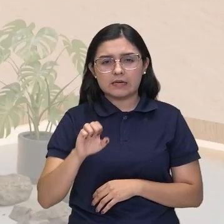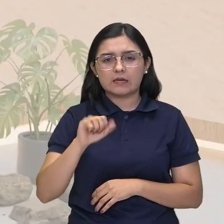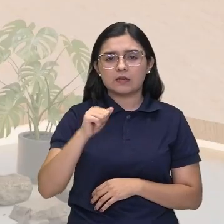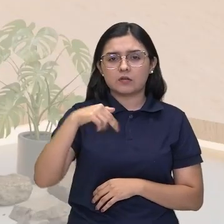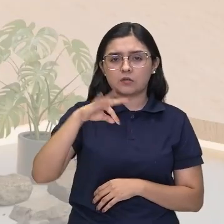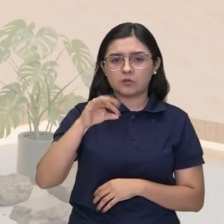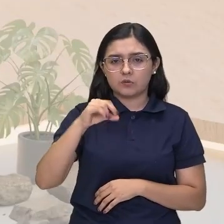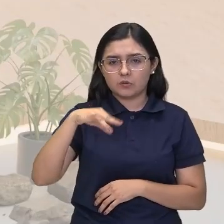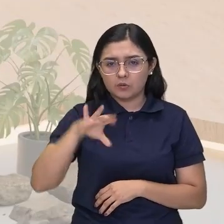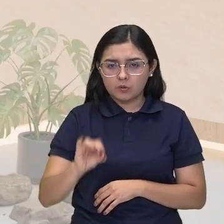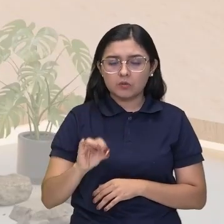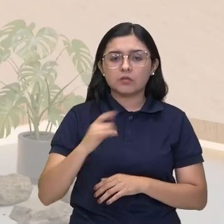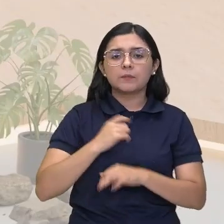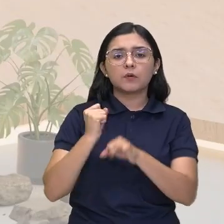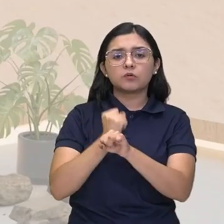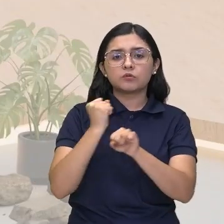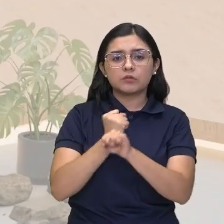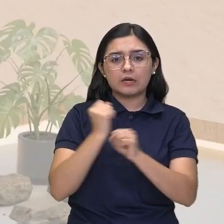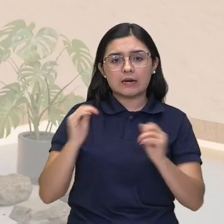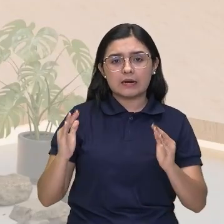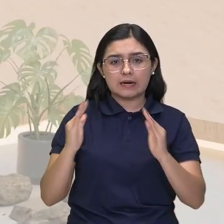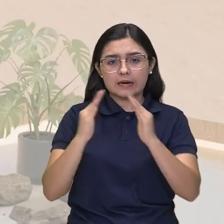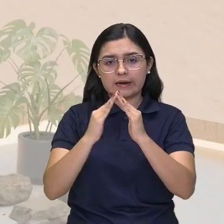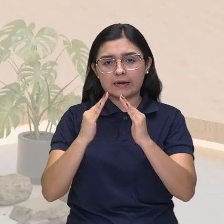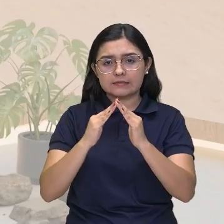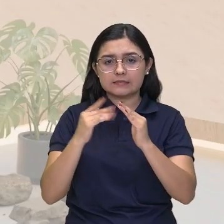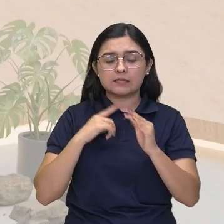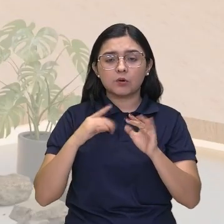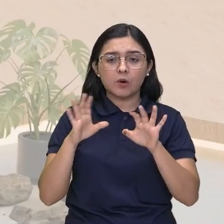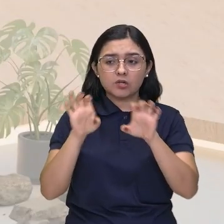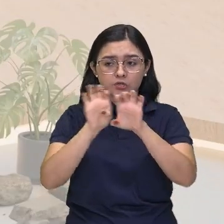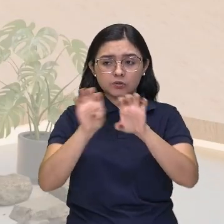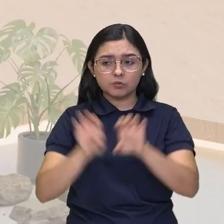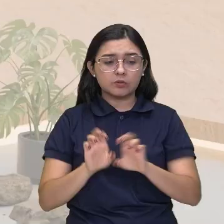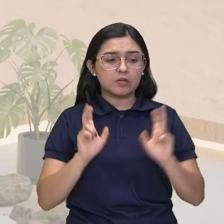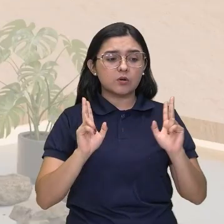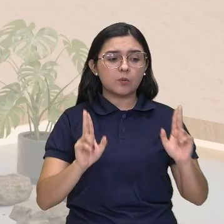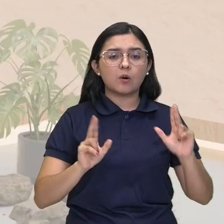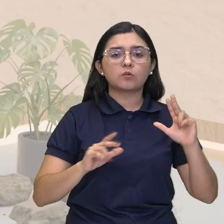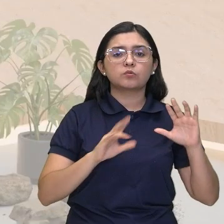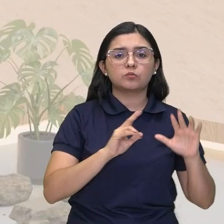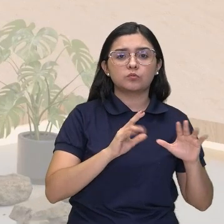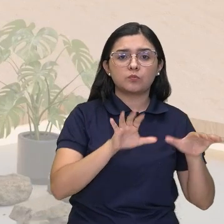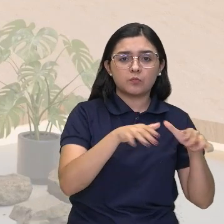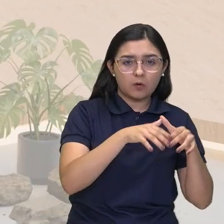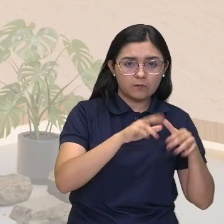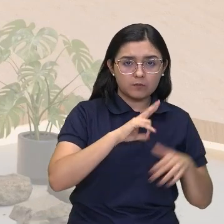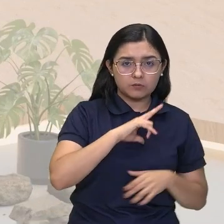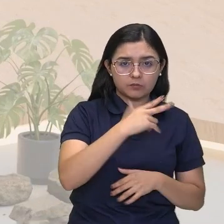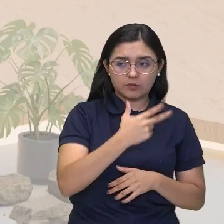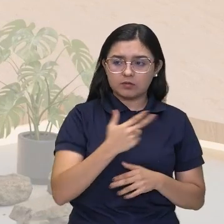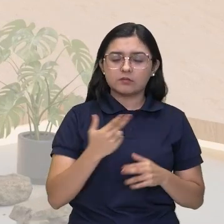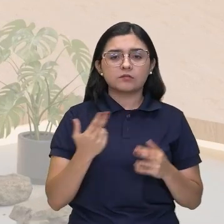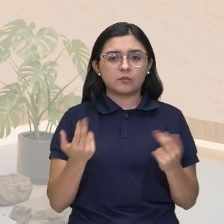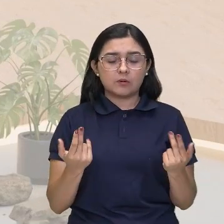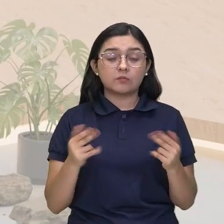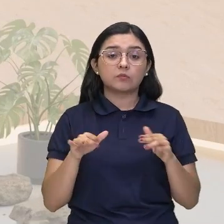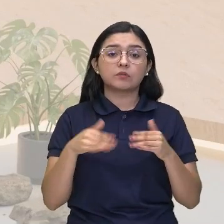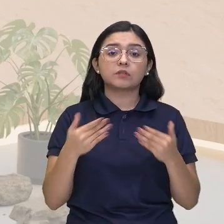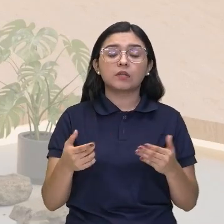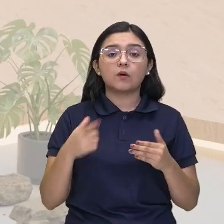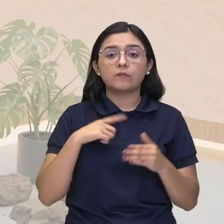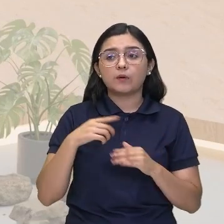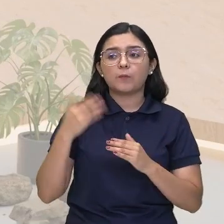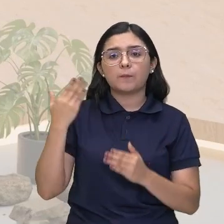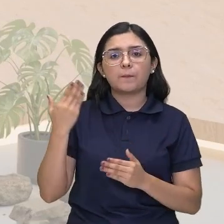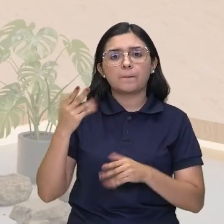casas com a mesma estética dos portugueses, né? Então veja, isso é fazer com que o povo perca a sua